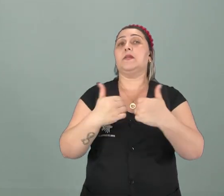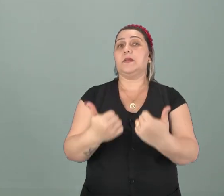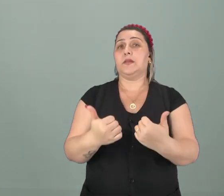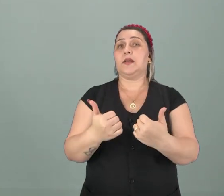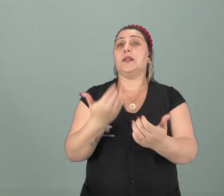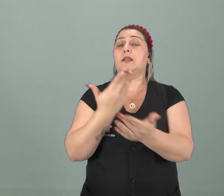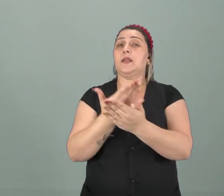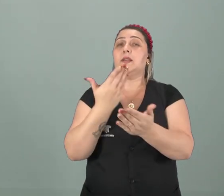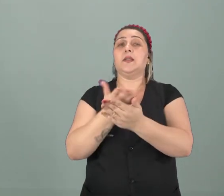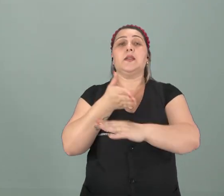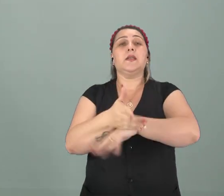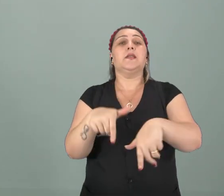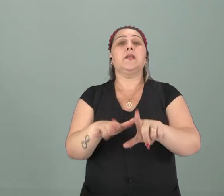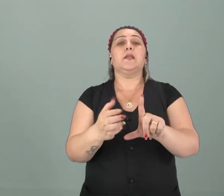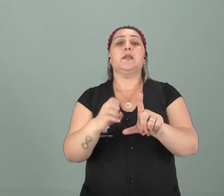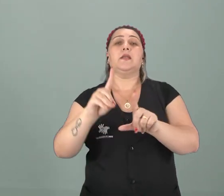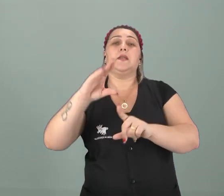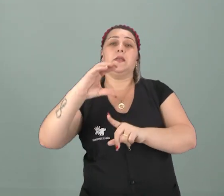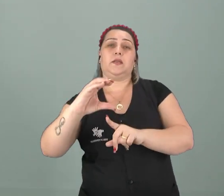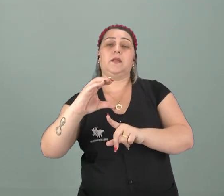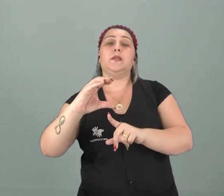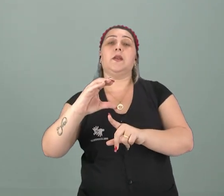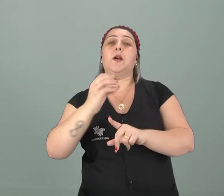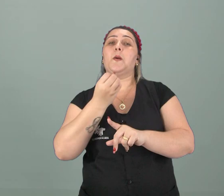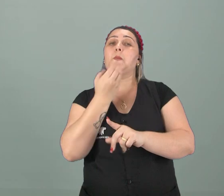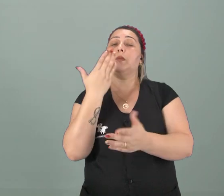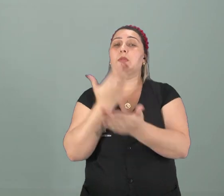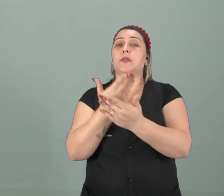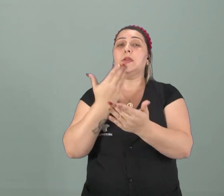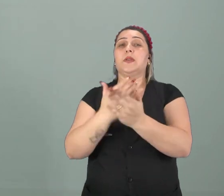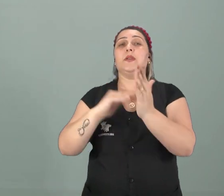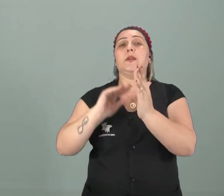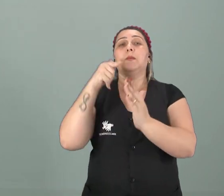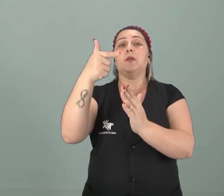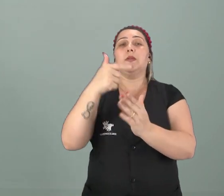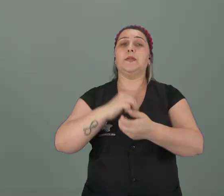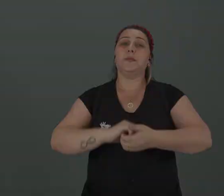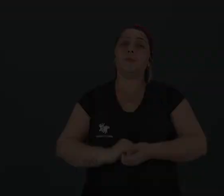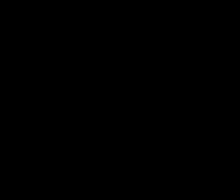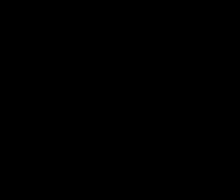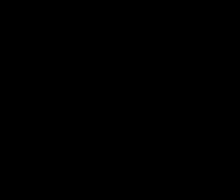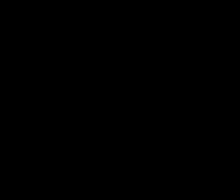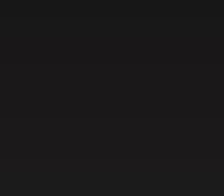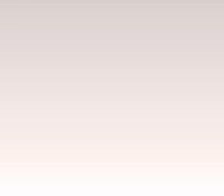tá bom? Essa aula fica disponível na plataforma Eduque. Desejo bons estudos e até a próxima.